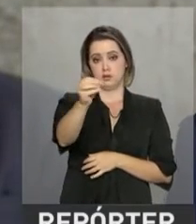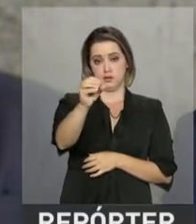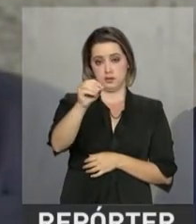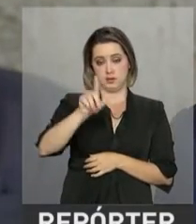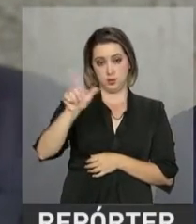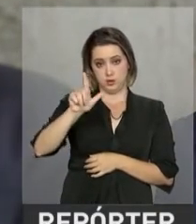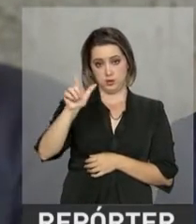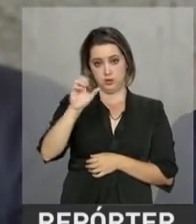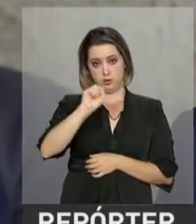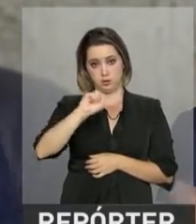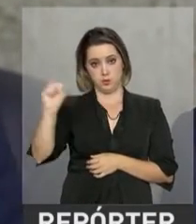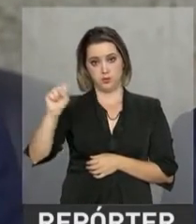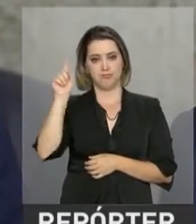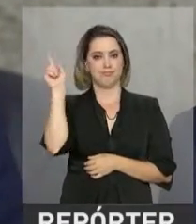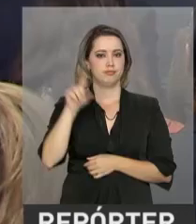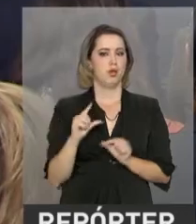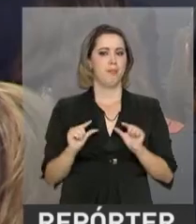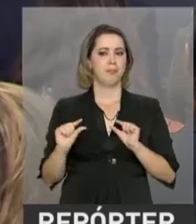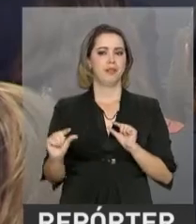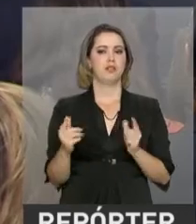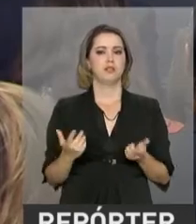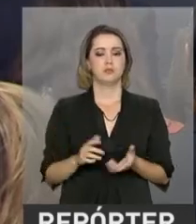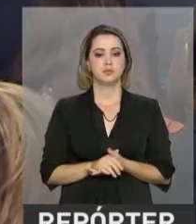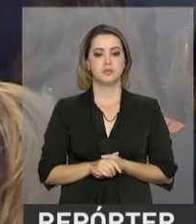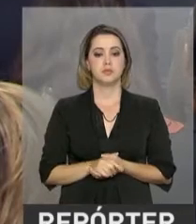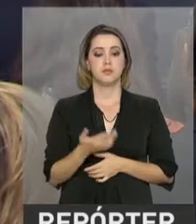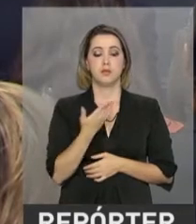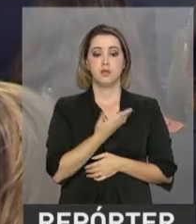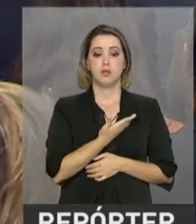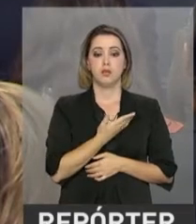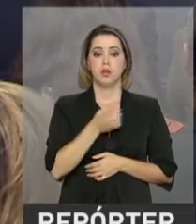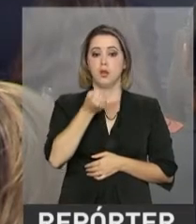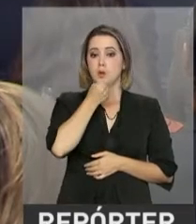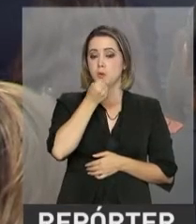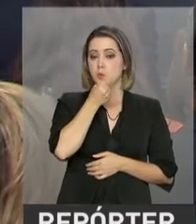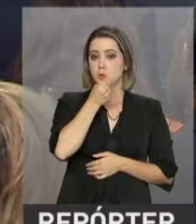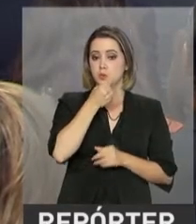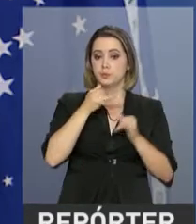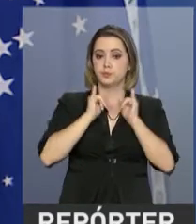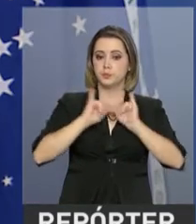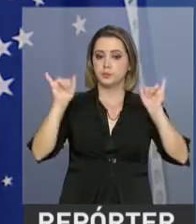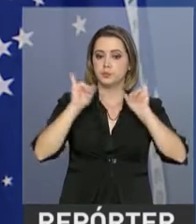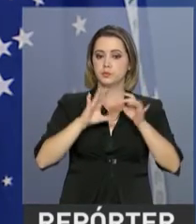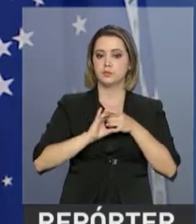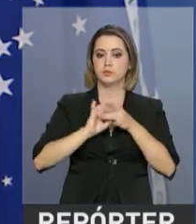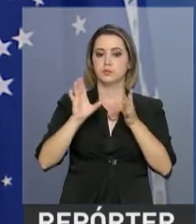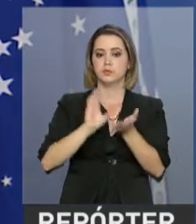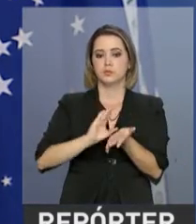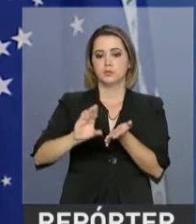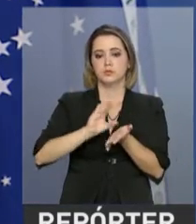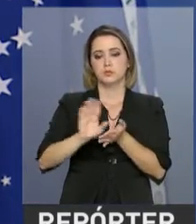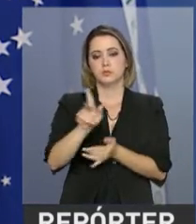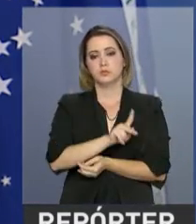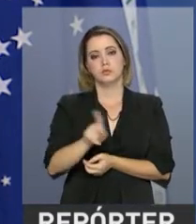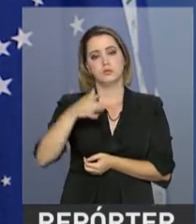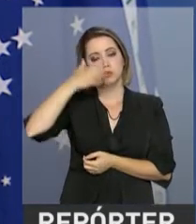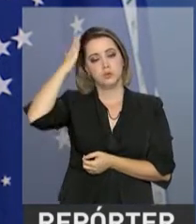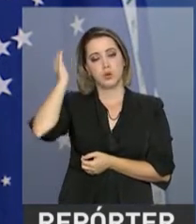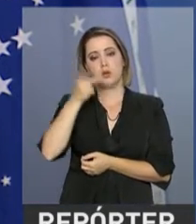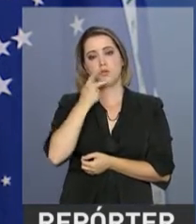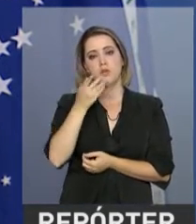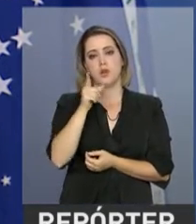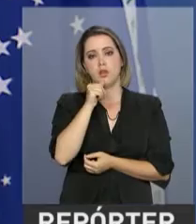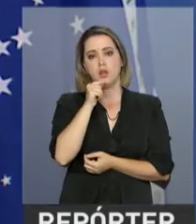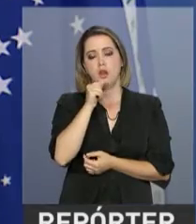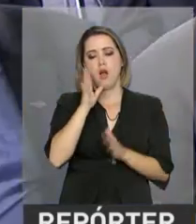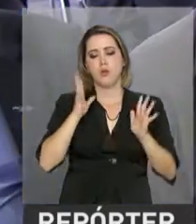segundo é insignificante no discurso durante a cerimônia de liberação dos recursos o presidente michel temer afirmou que as ações de